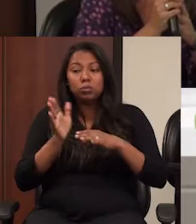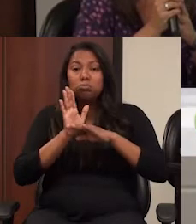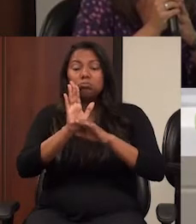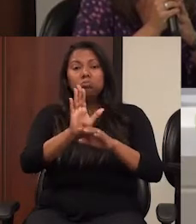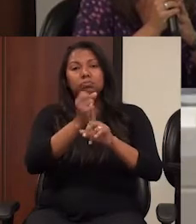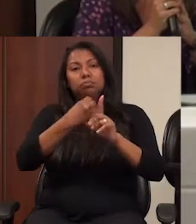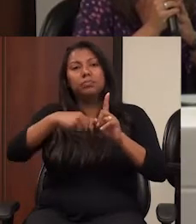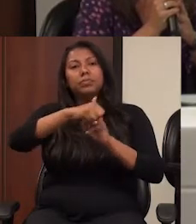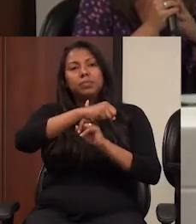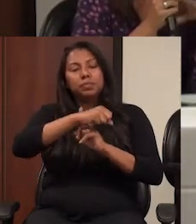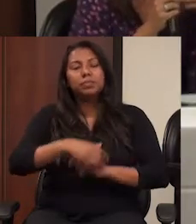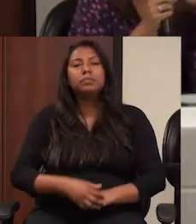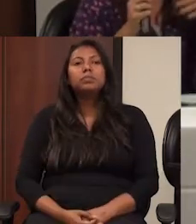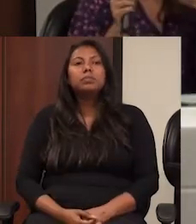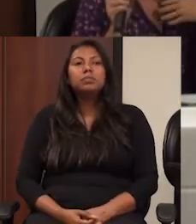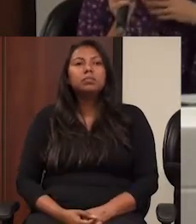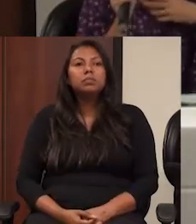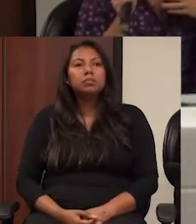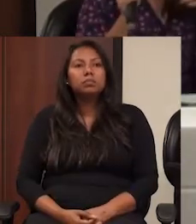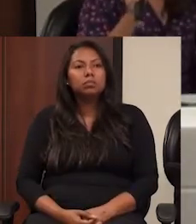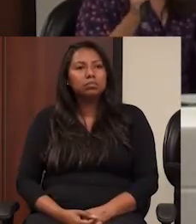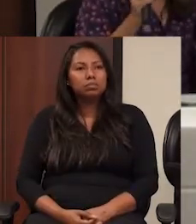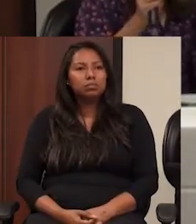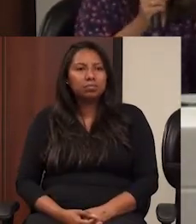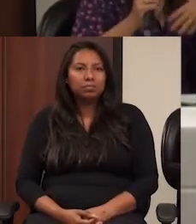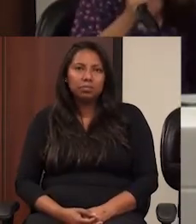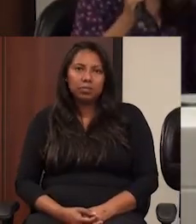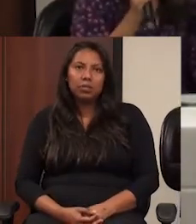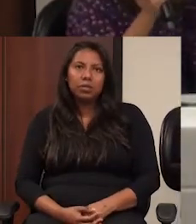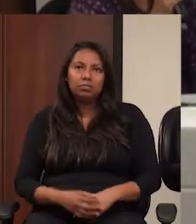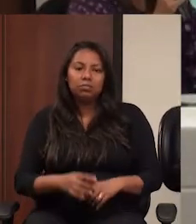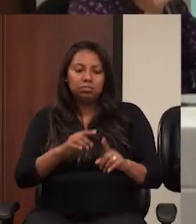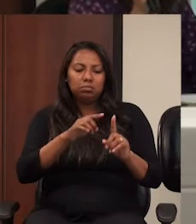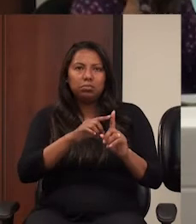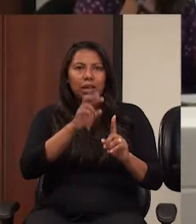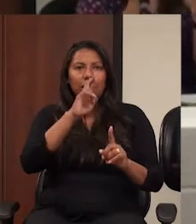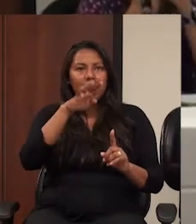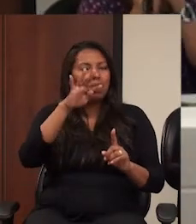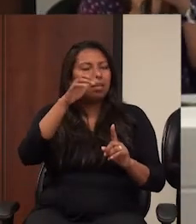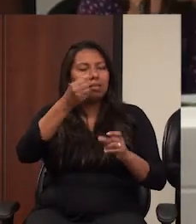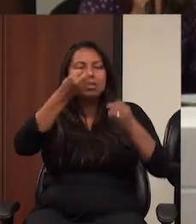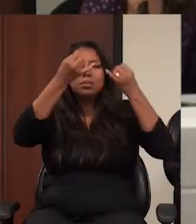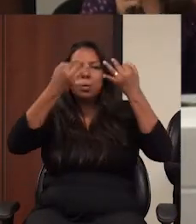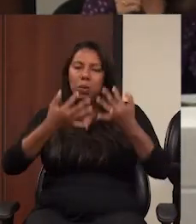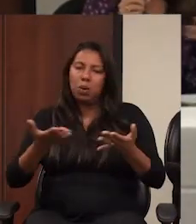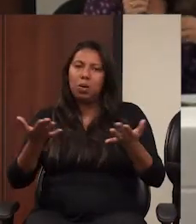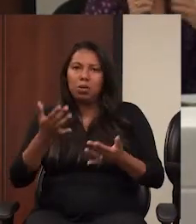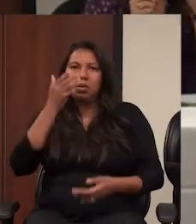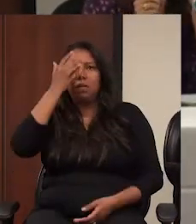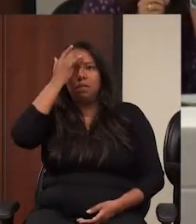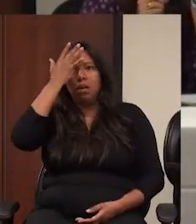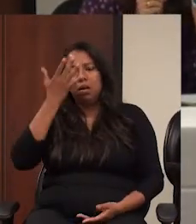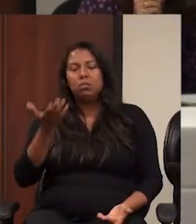sociedade e ficou fácil para mim porque a doutora Renata já explicou tudo, então eu vou apenas